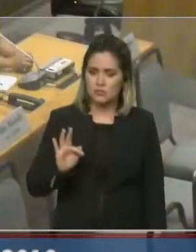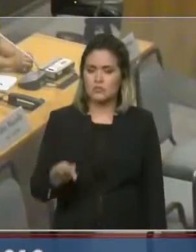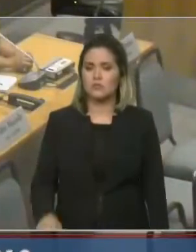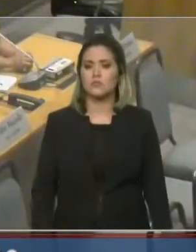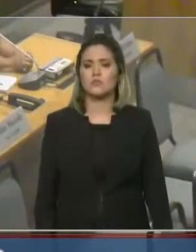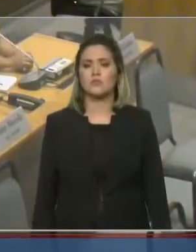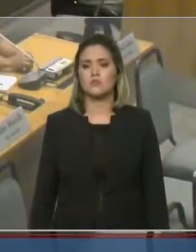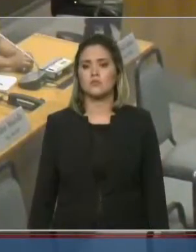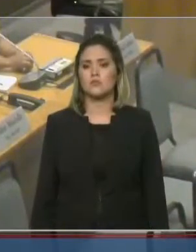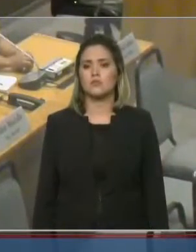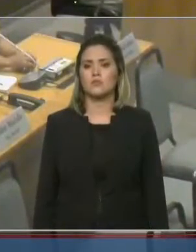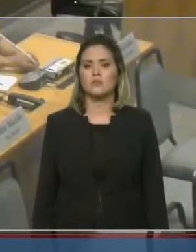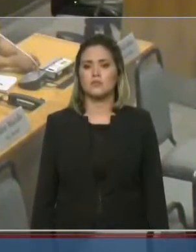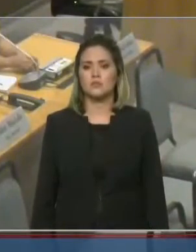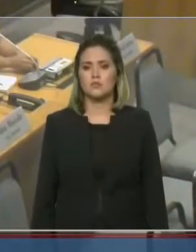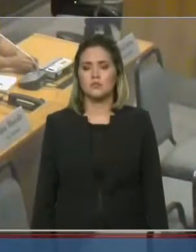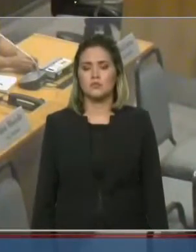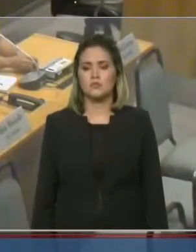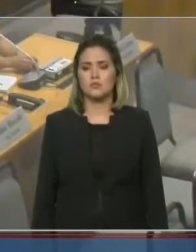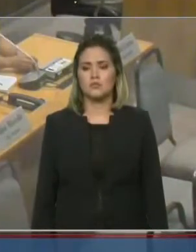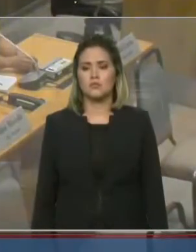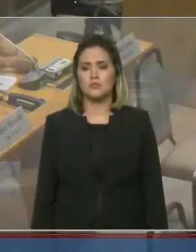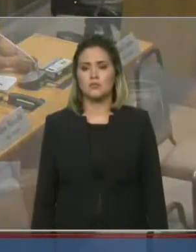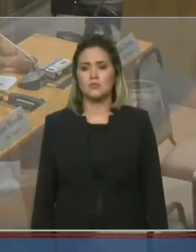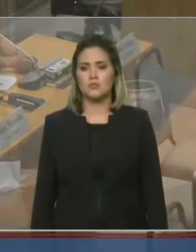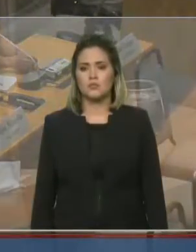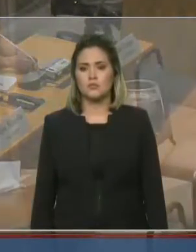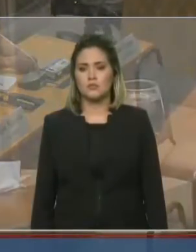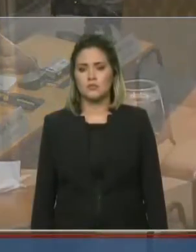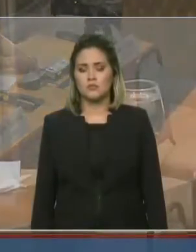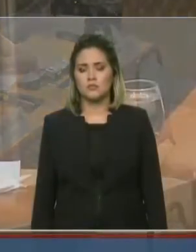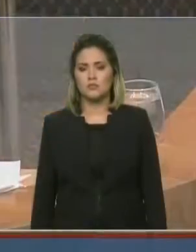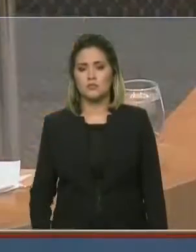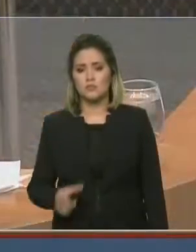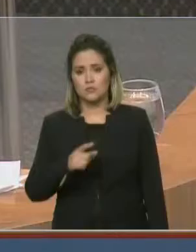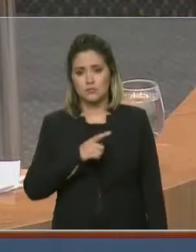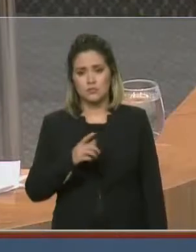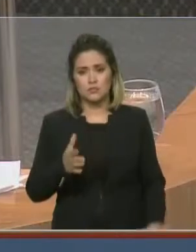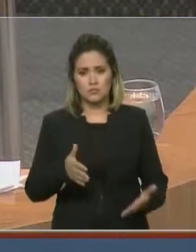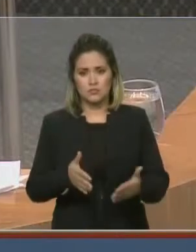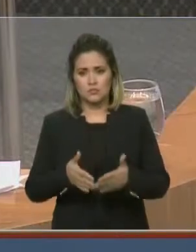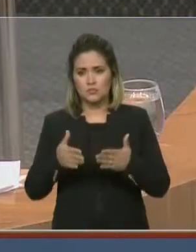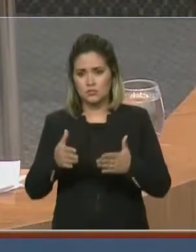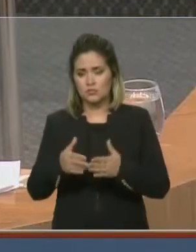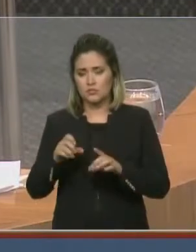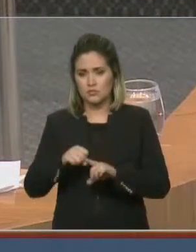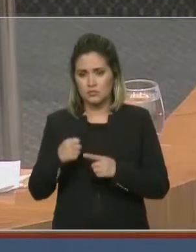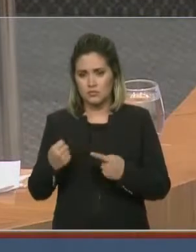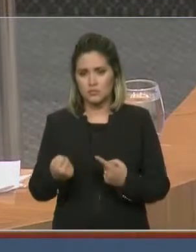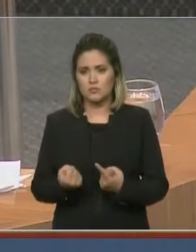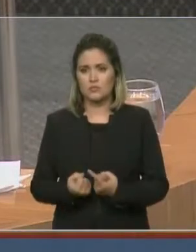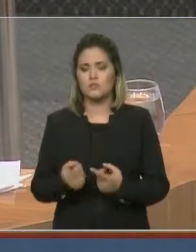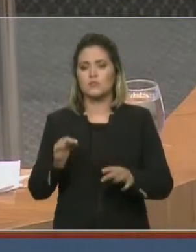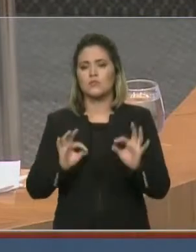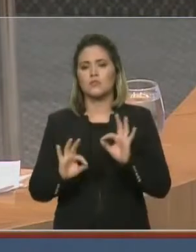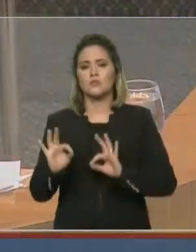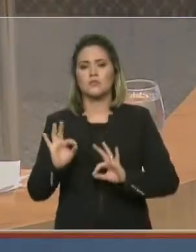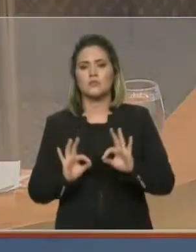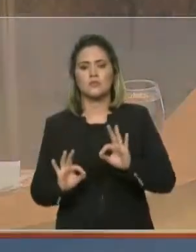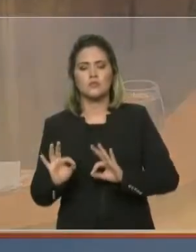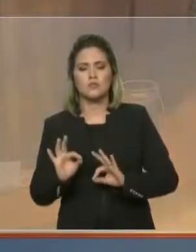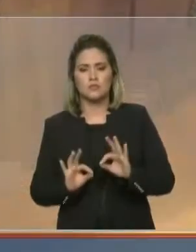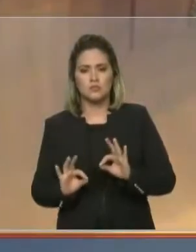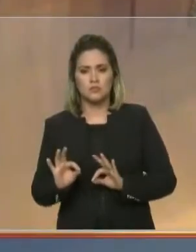existem a partir de reivindicações da sociedade. A sociedade organizada,